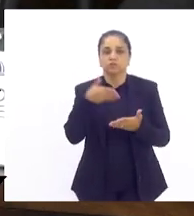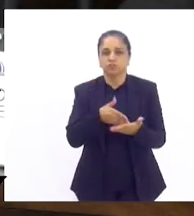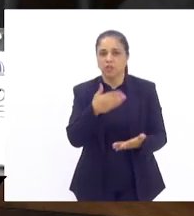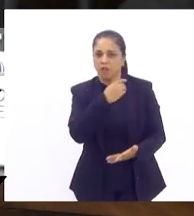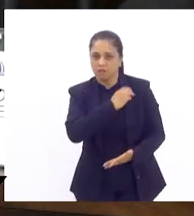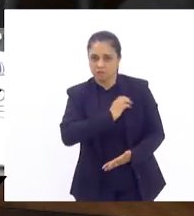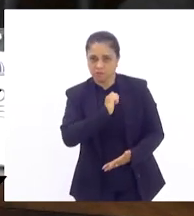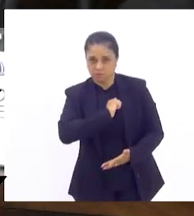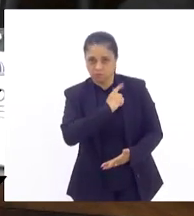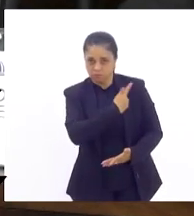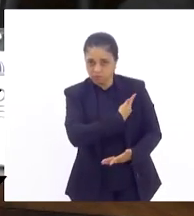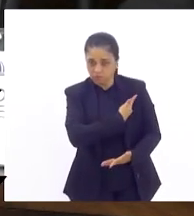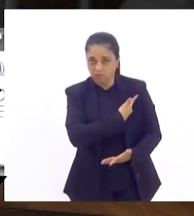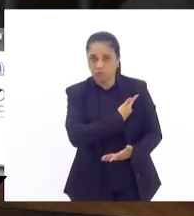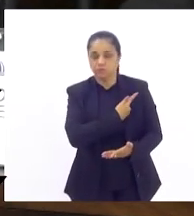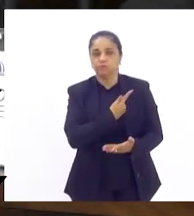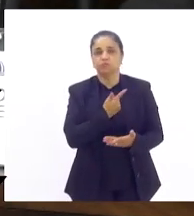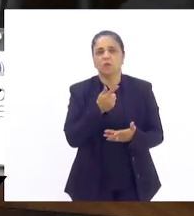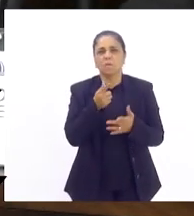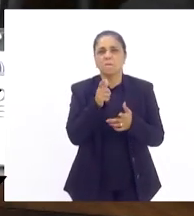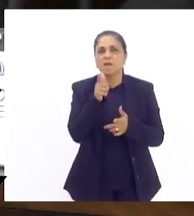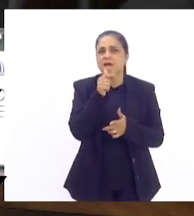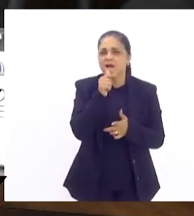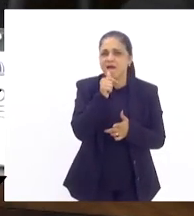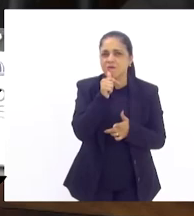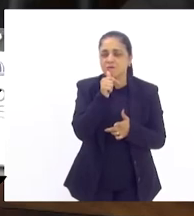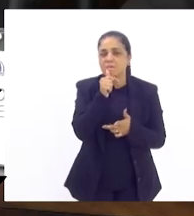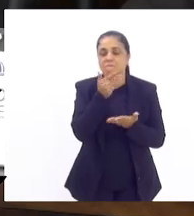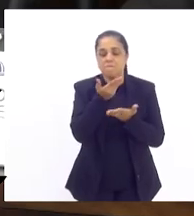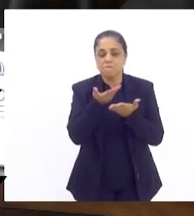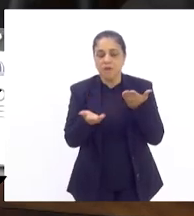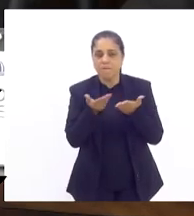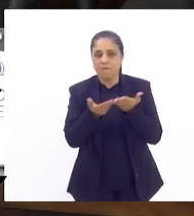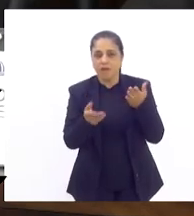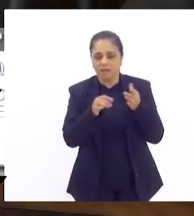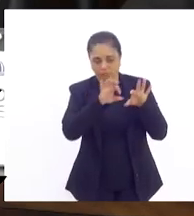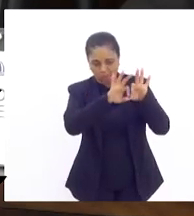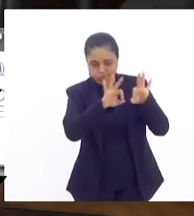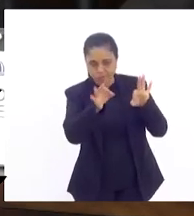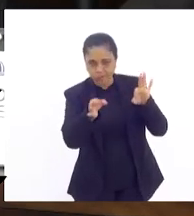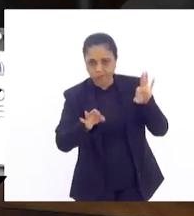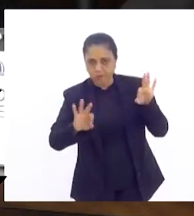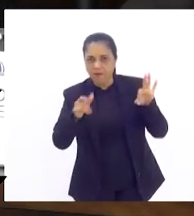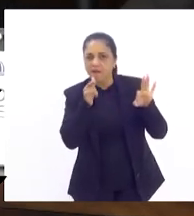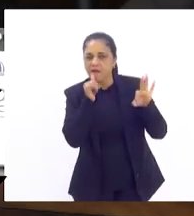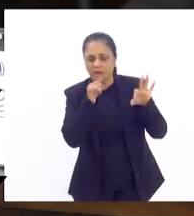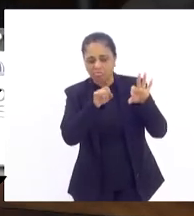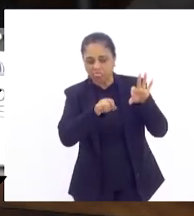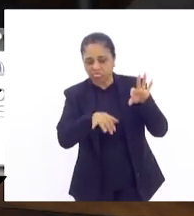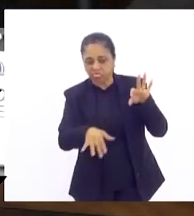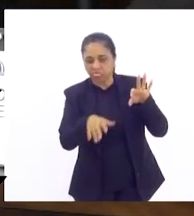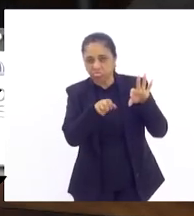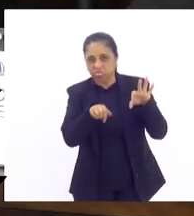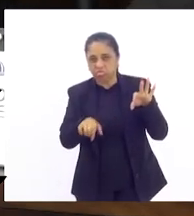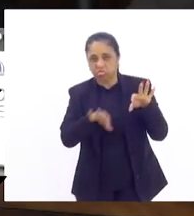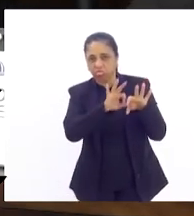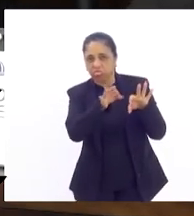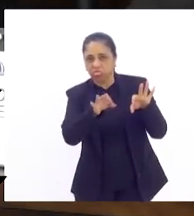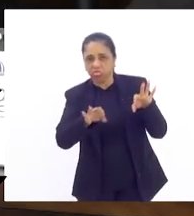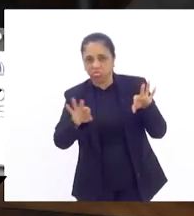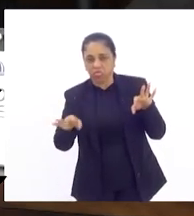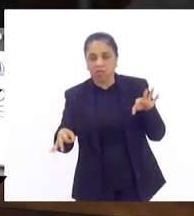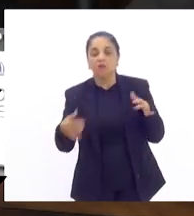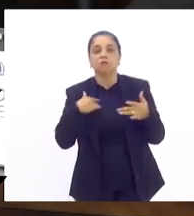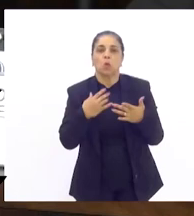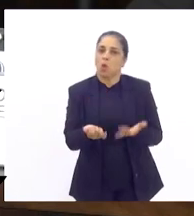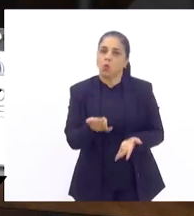água que é destinada a São Gonçalo, ela tem perda de captação. Isso, para uma cidade com mais de 1 milhão de habitantes, é uma coisa inadmissível. Eu sei que